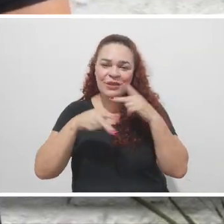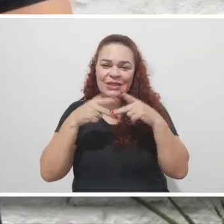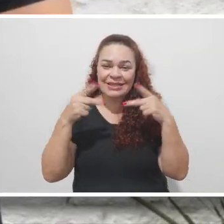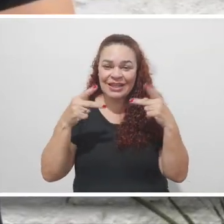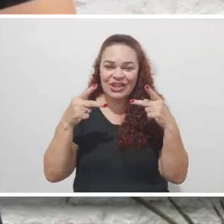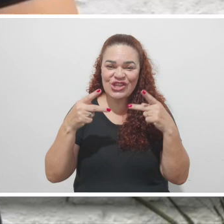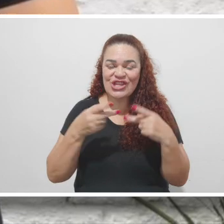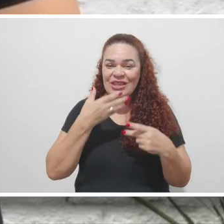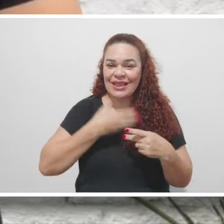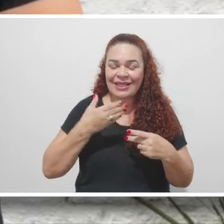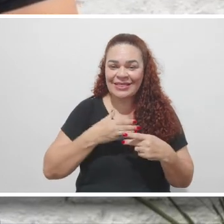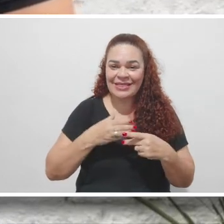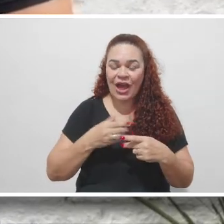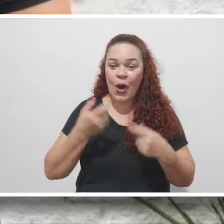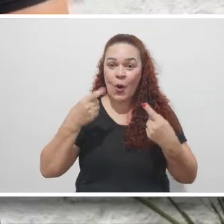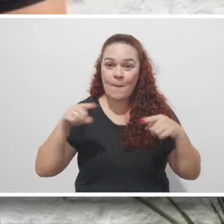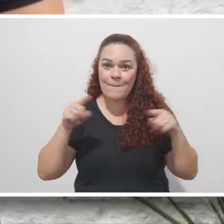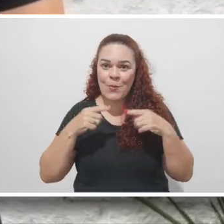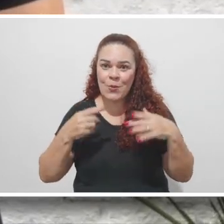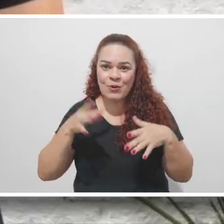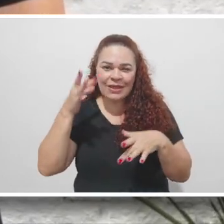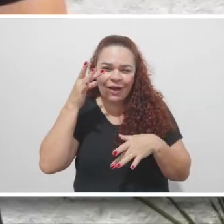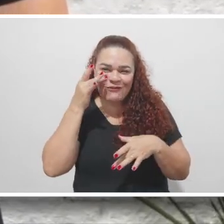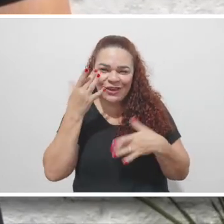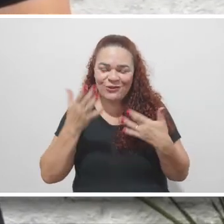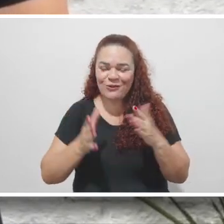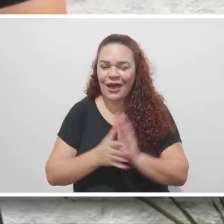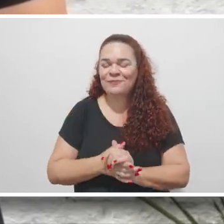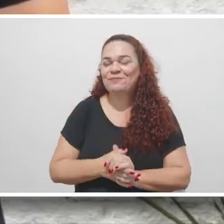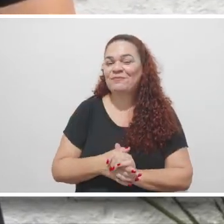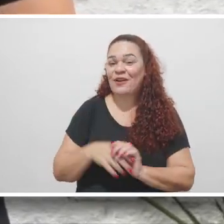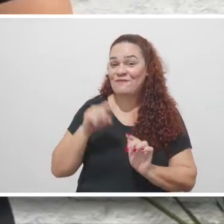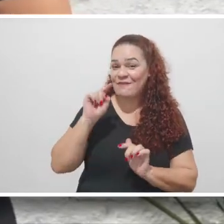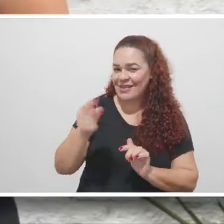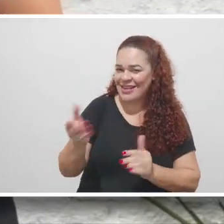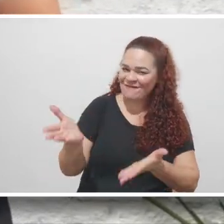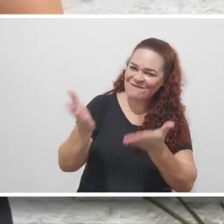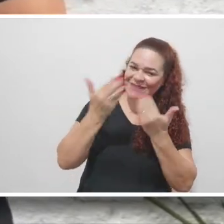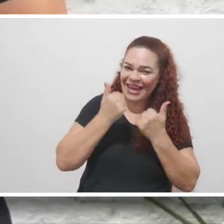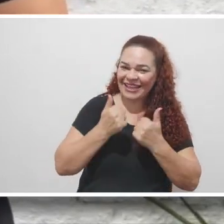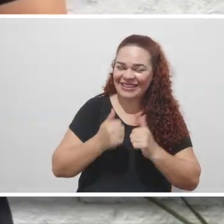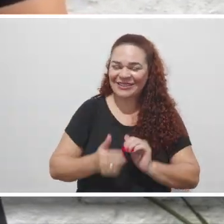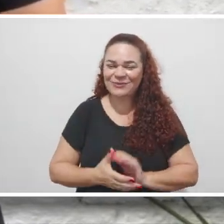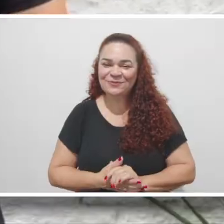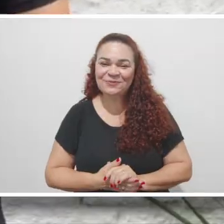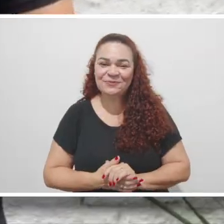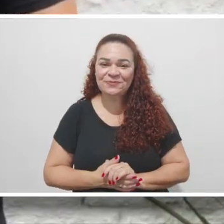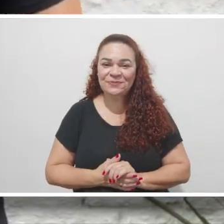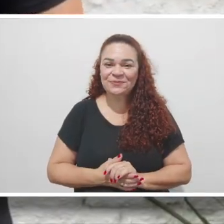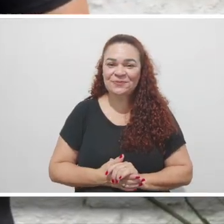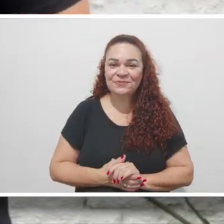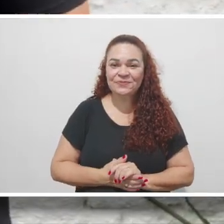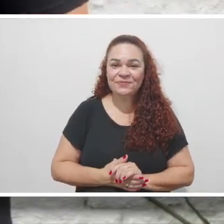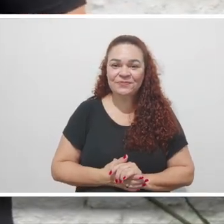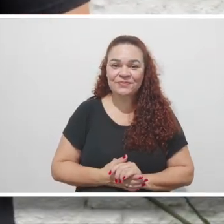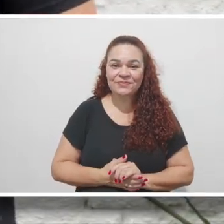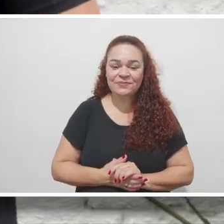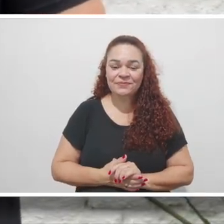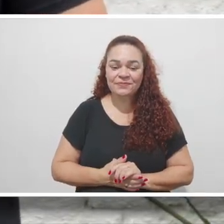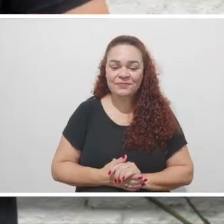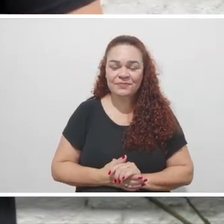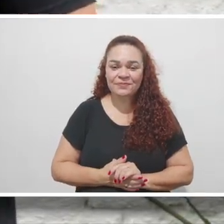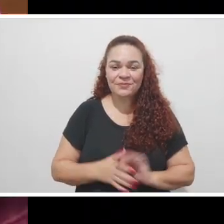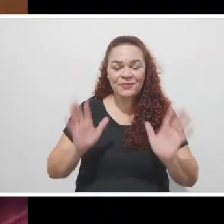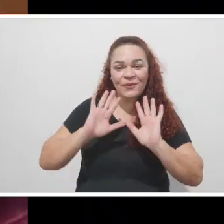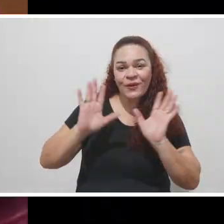de Natal, música ao vivo, entre várias outras atrações. É isso aí, para você que não quer perder, vem com a gente aqui conferir. É só